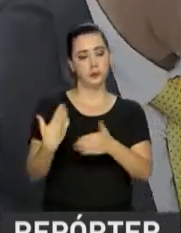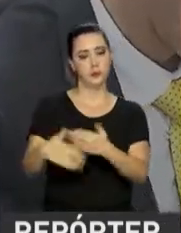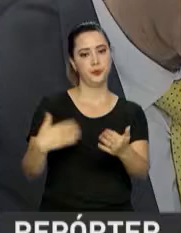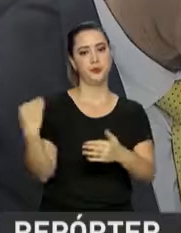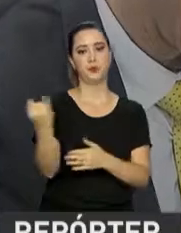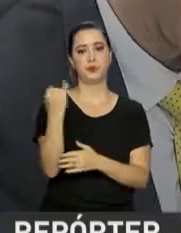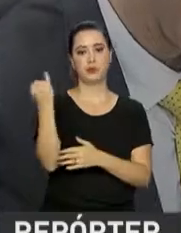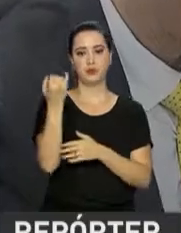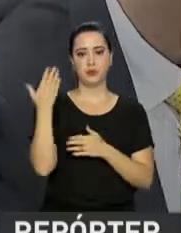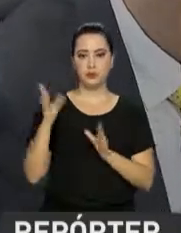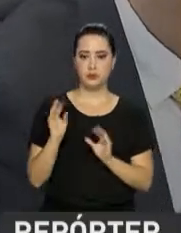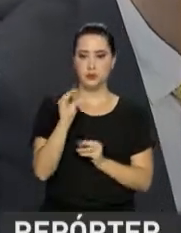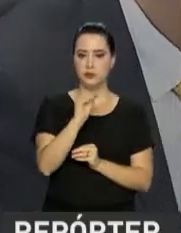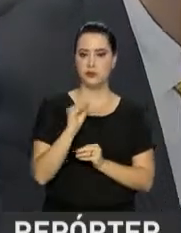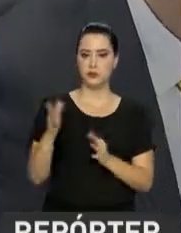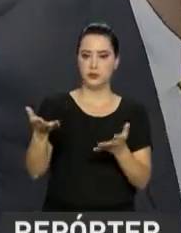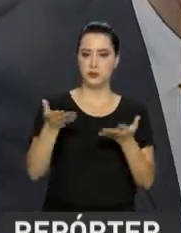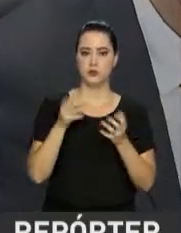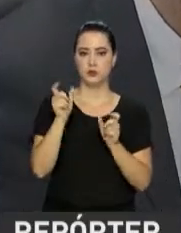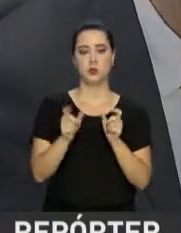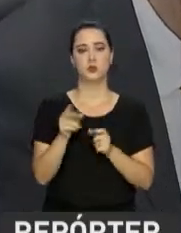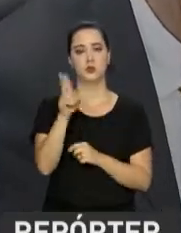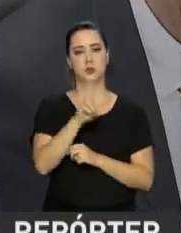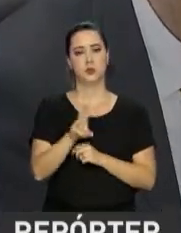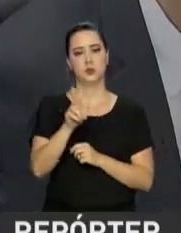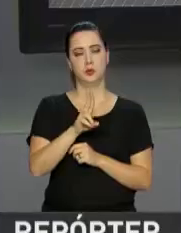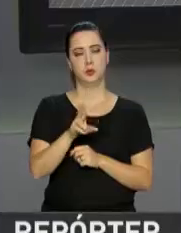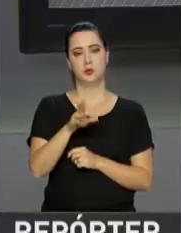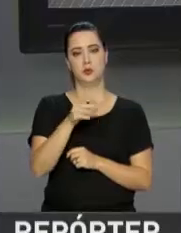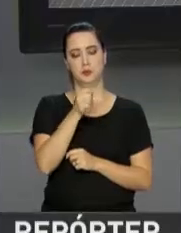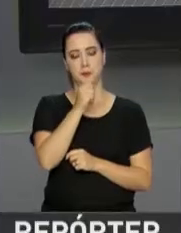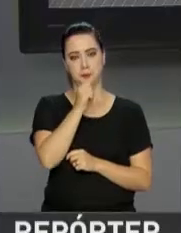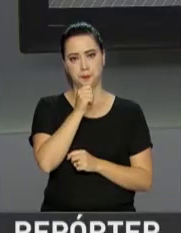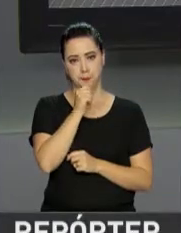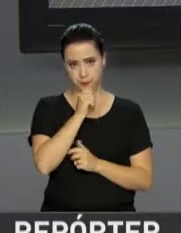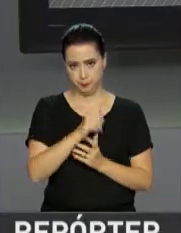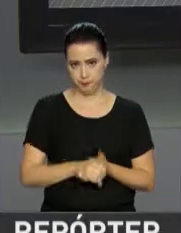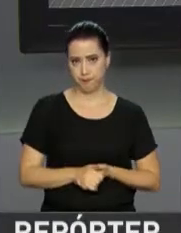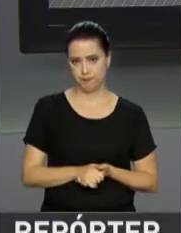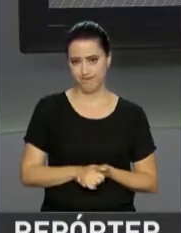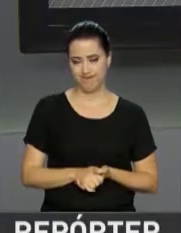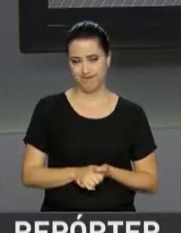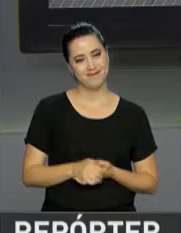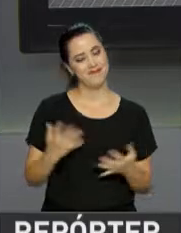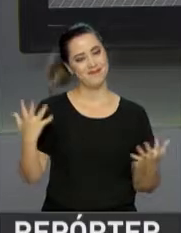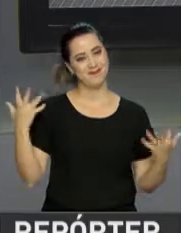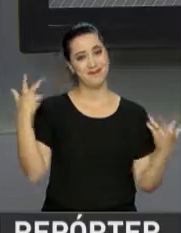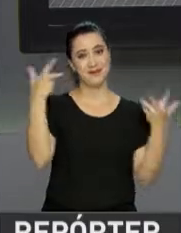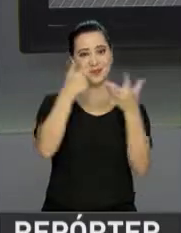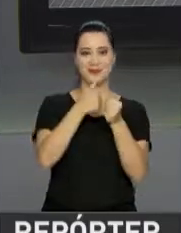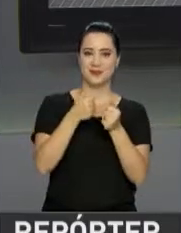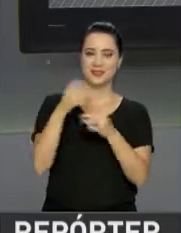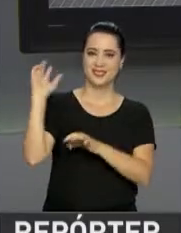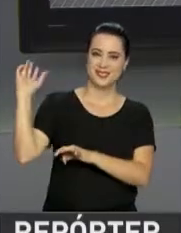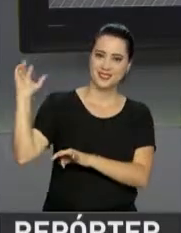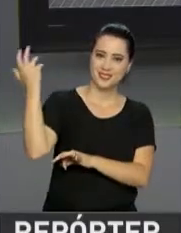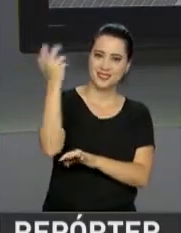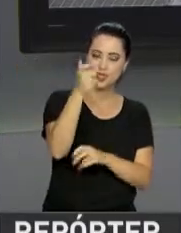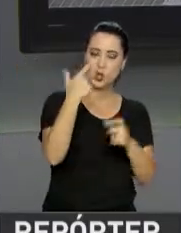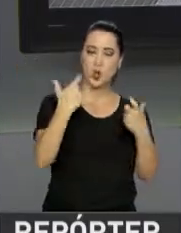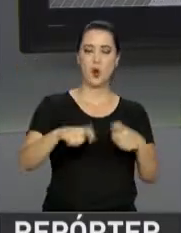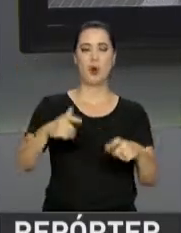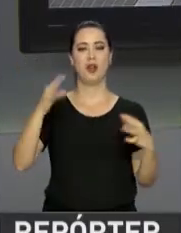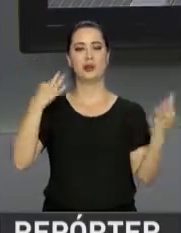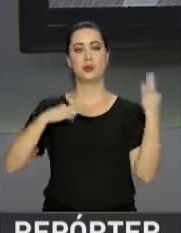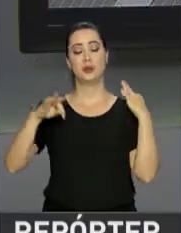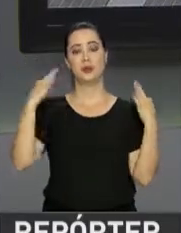no acolhimento e no tratamento de pessoas, dos usuários de drogas. Belezas naturais que são verdadeiros pontos